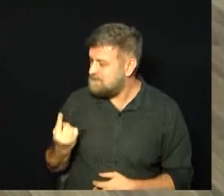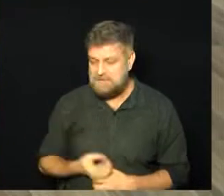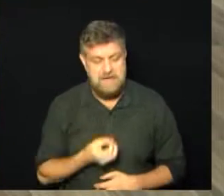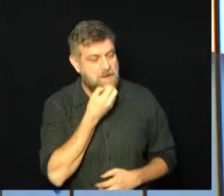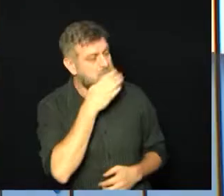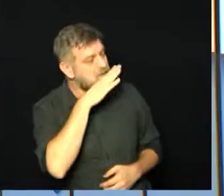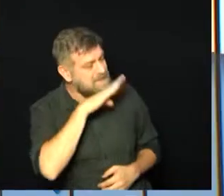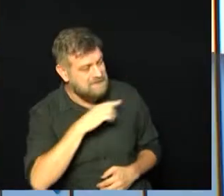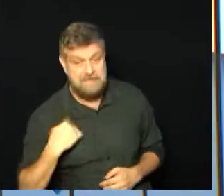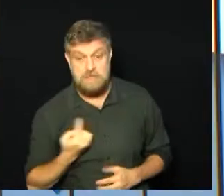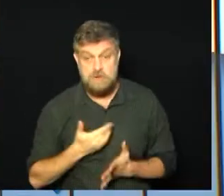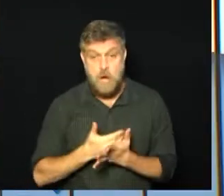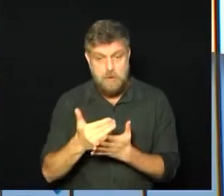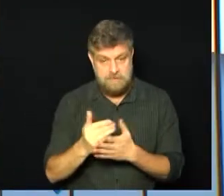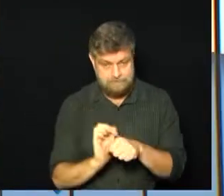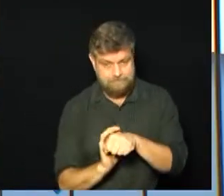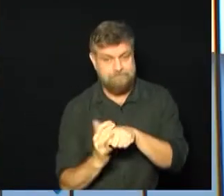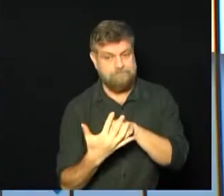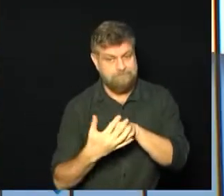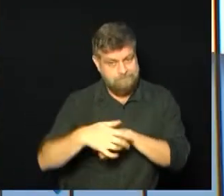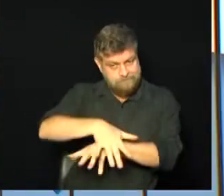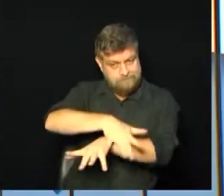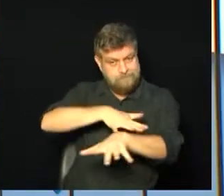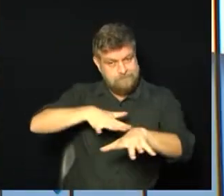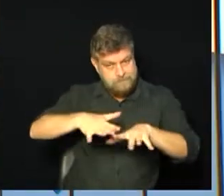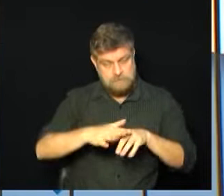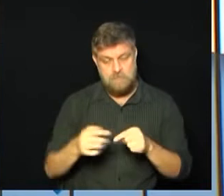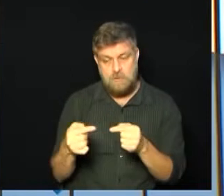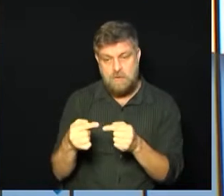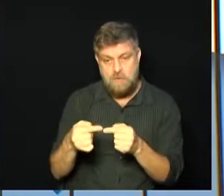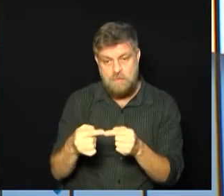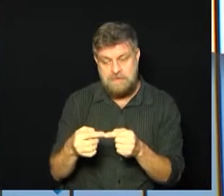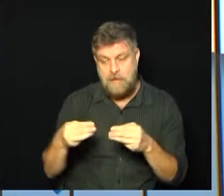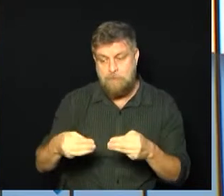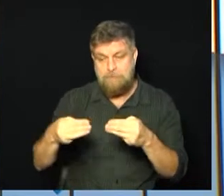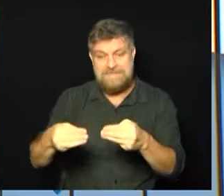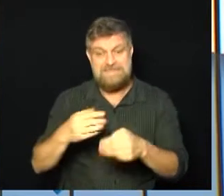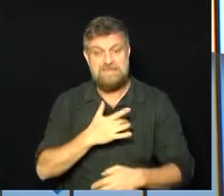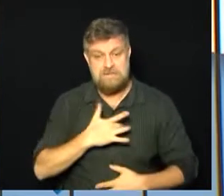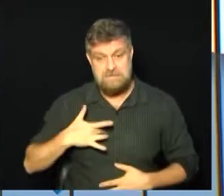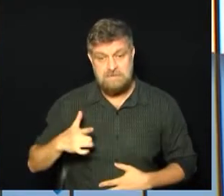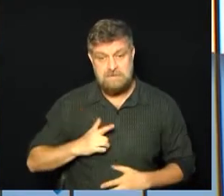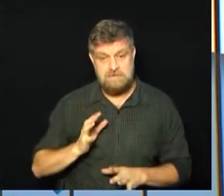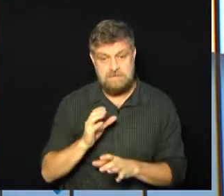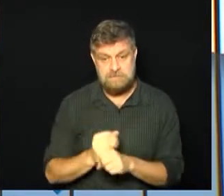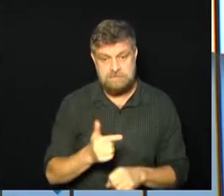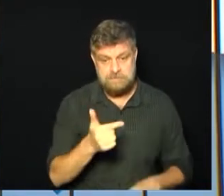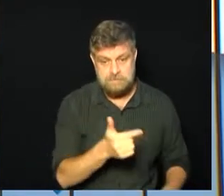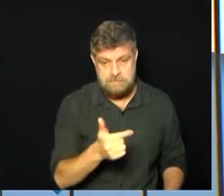gente começa falando da Covid-19, porque de acordo com o Ministério da Saúde, nós temos